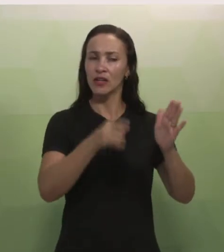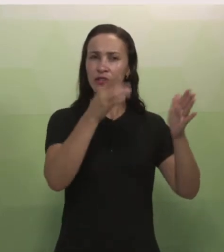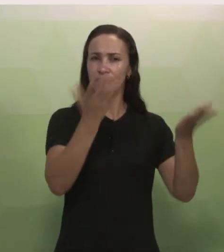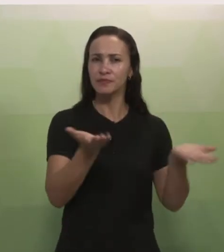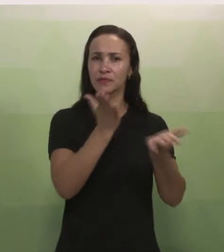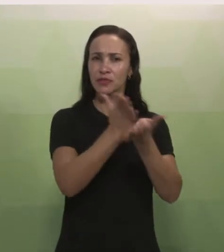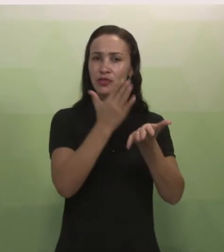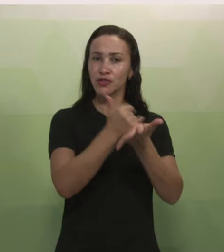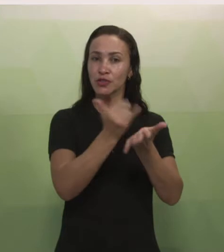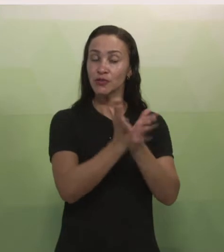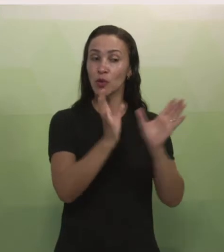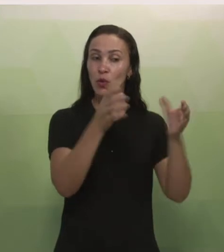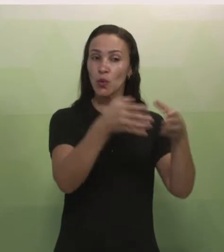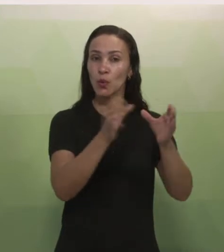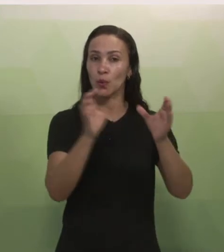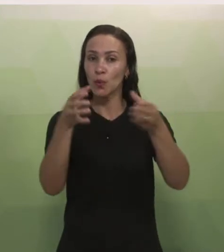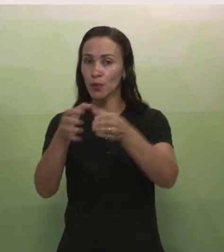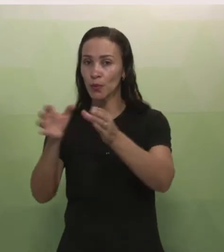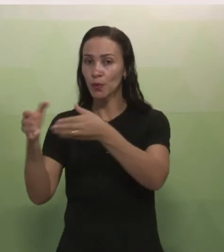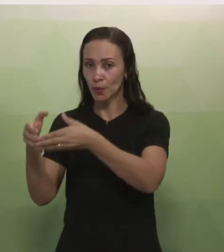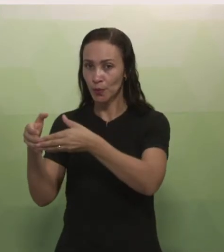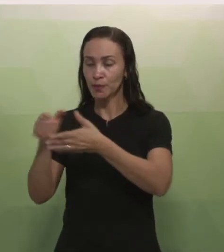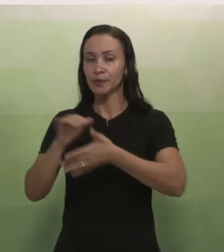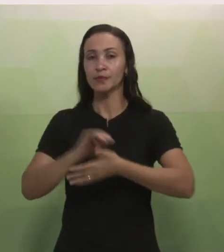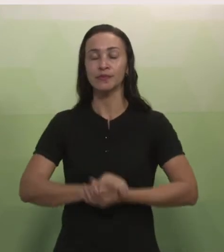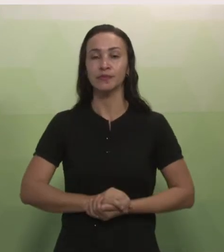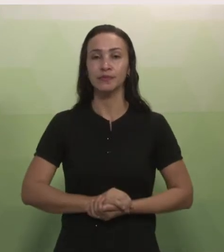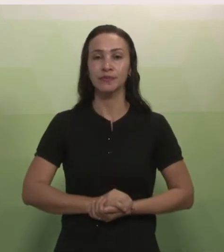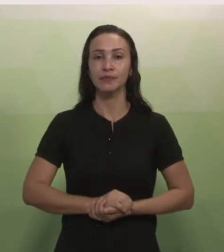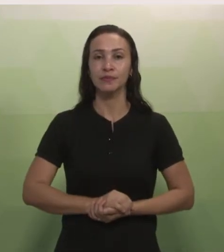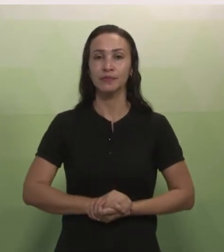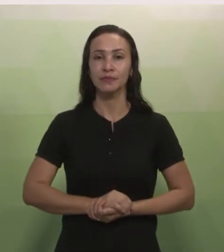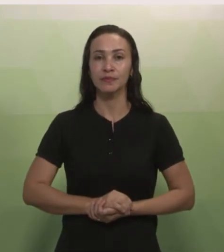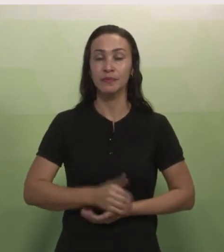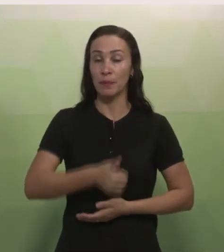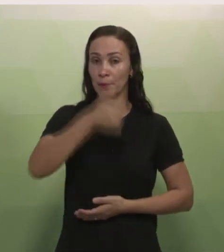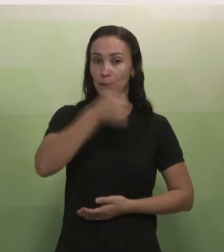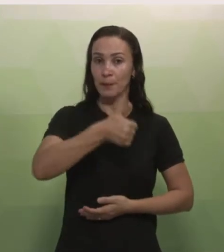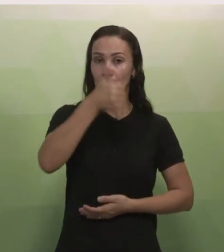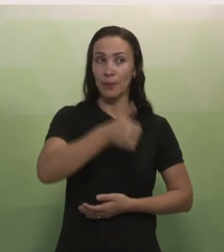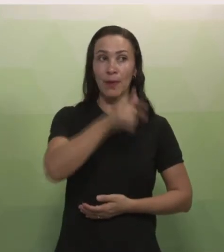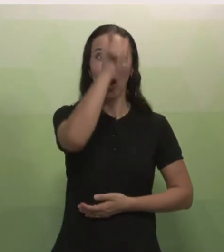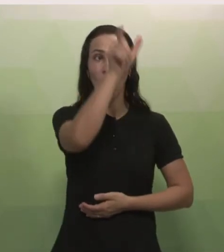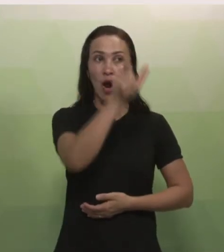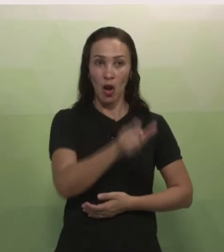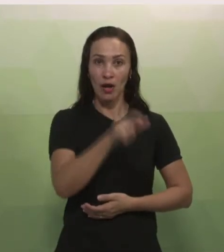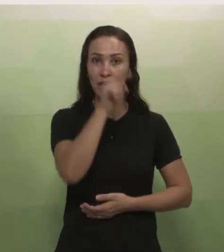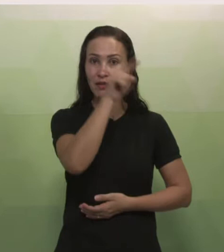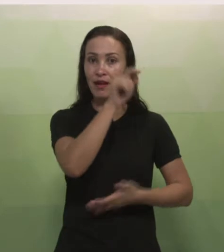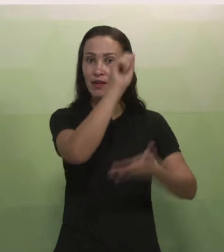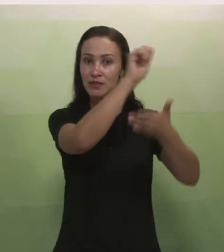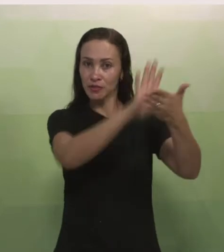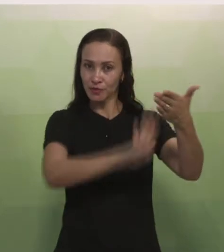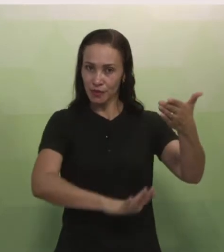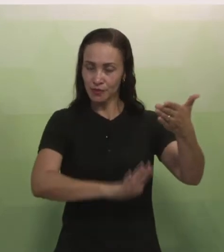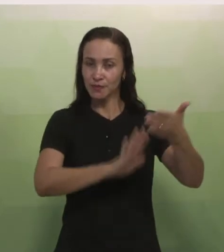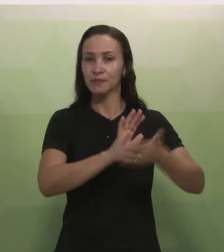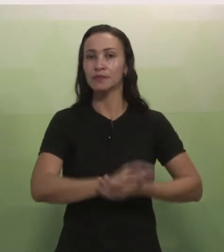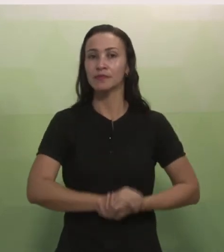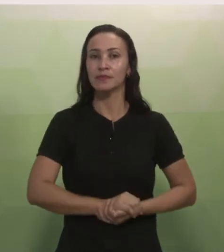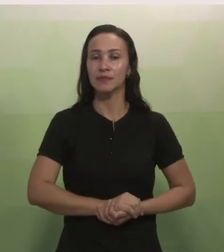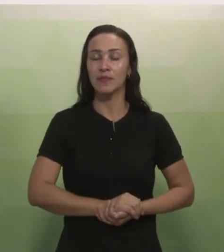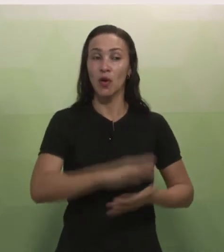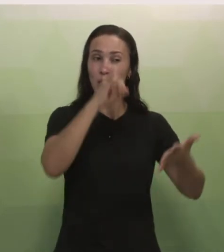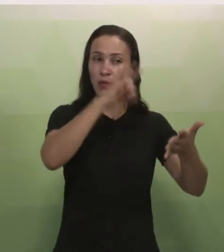está classificada por grupos. Então temos na primeira coluna as atividades,